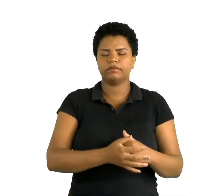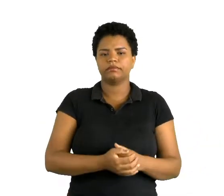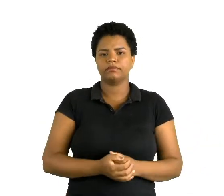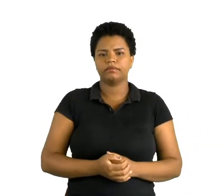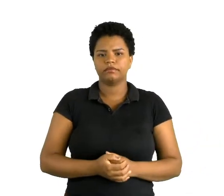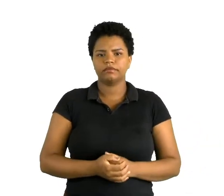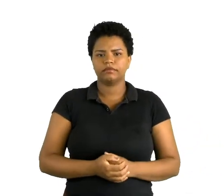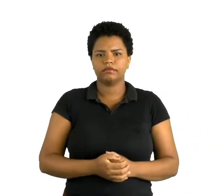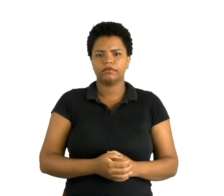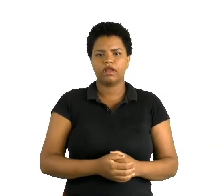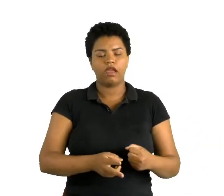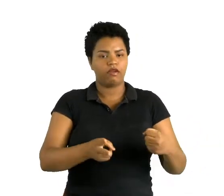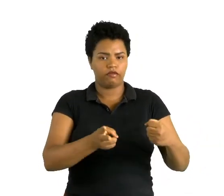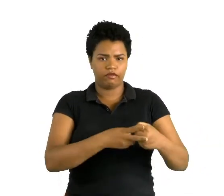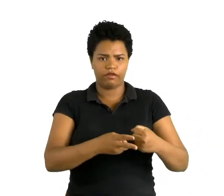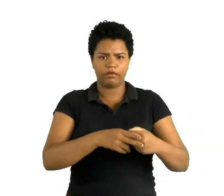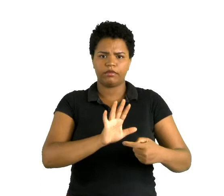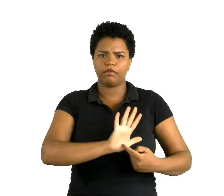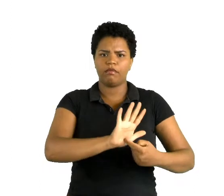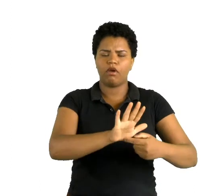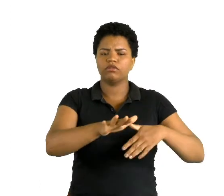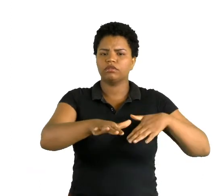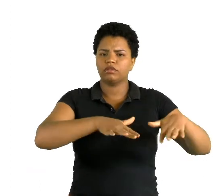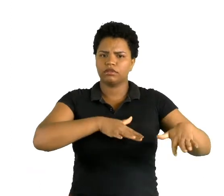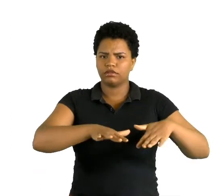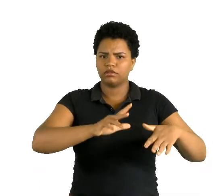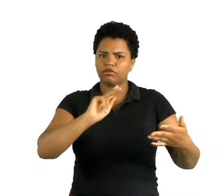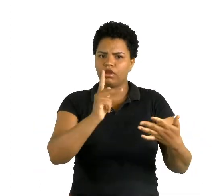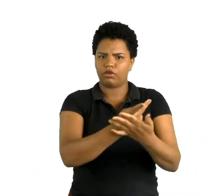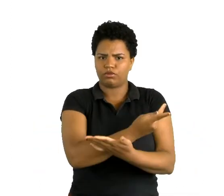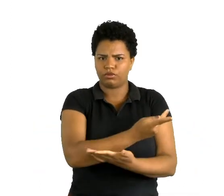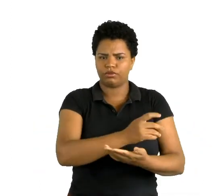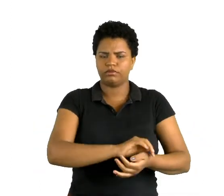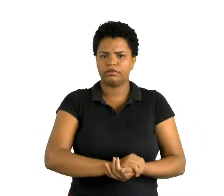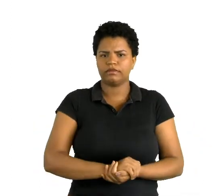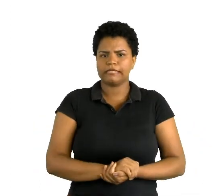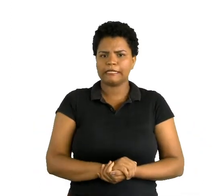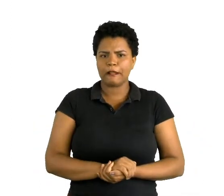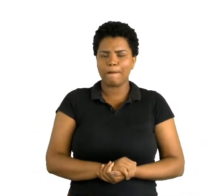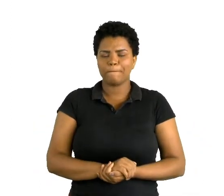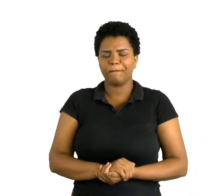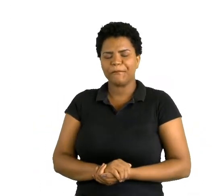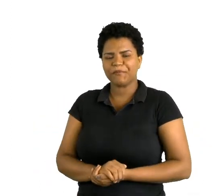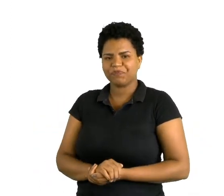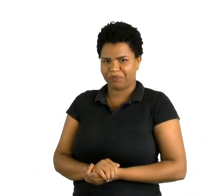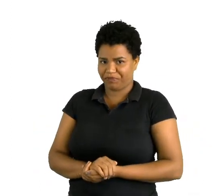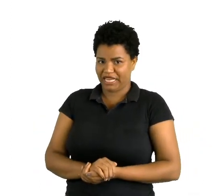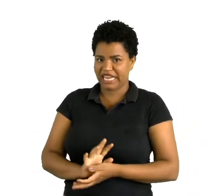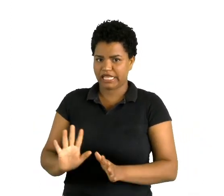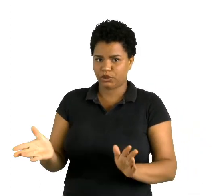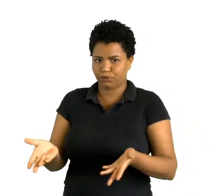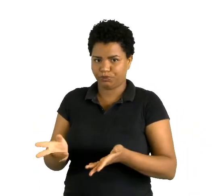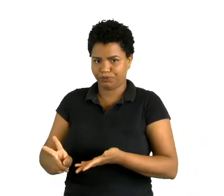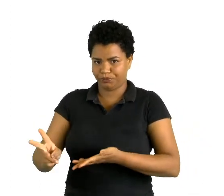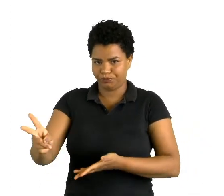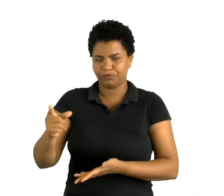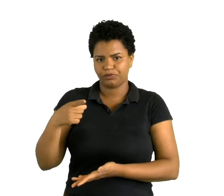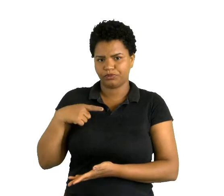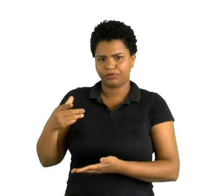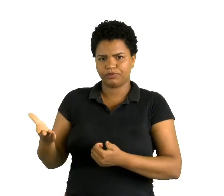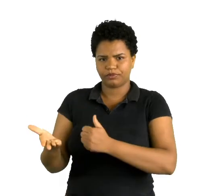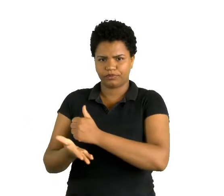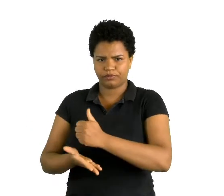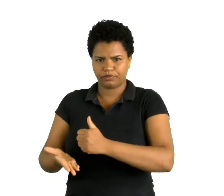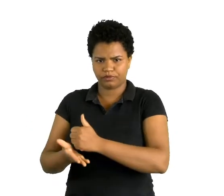É o verbo que indica a ação que está sendo executada. Já no Present Continuous, eu tenho como base para a